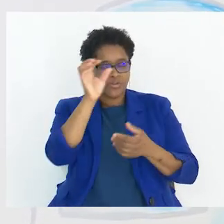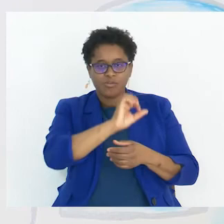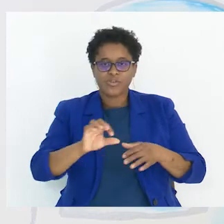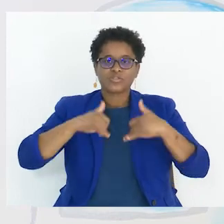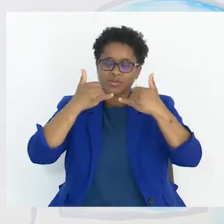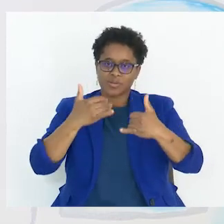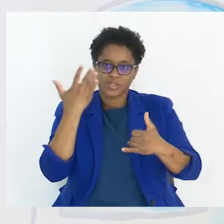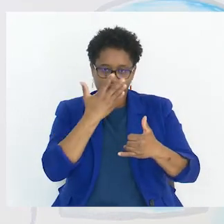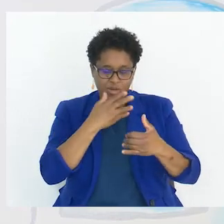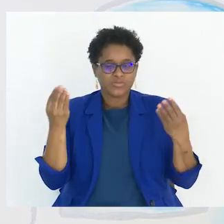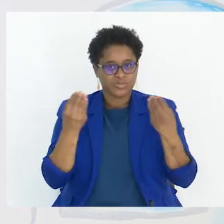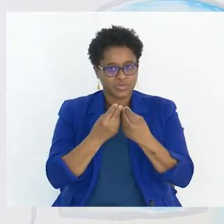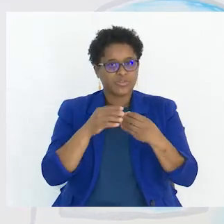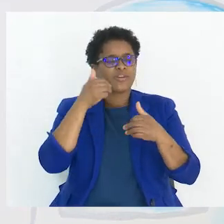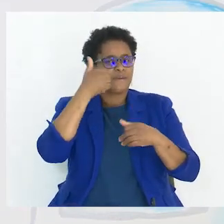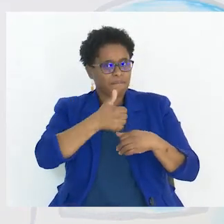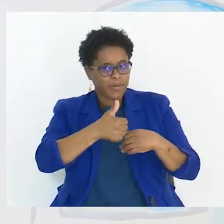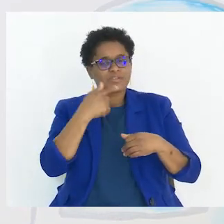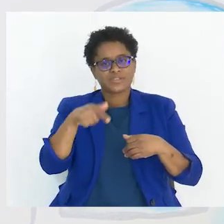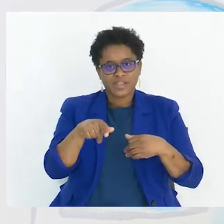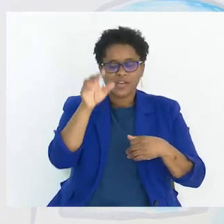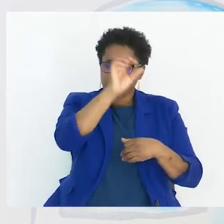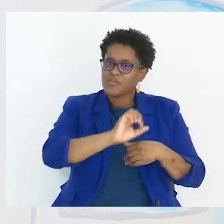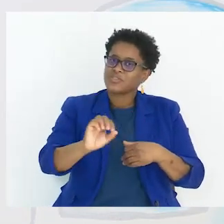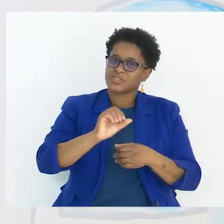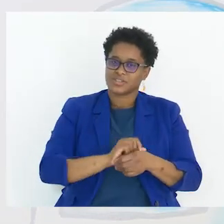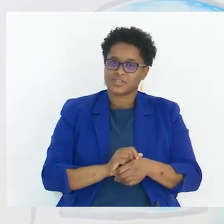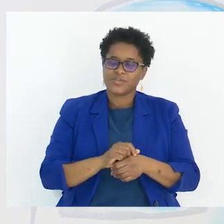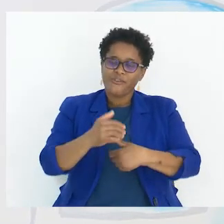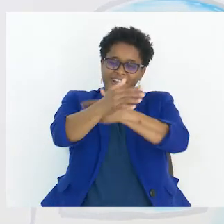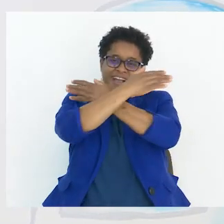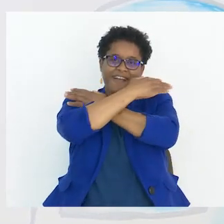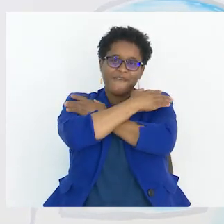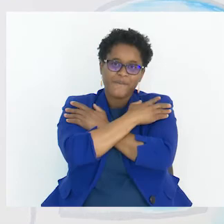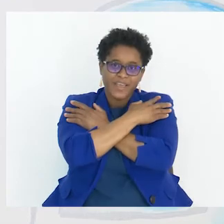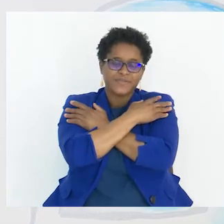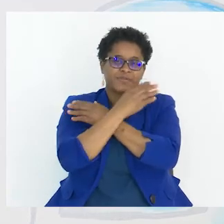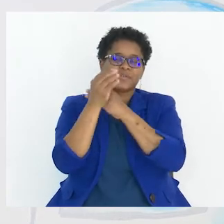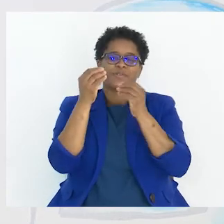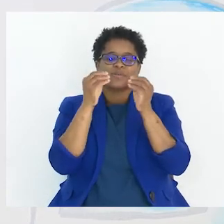convosco na próxima aula. Foi maravilhoso estar convosco. Um